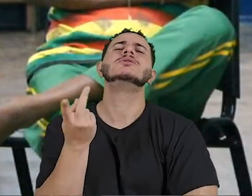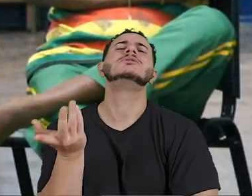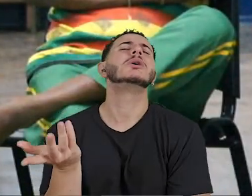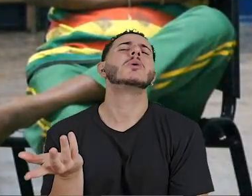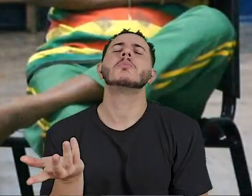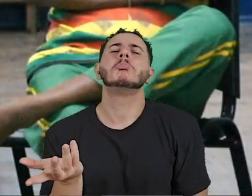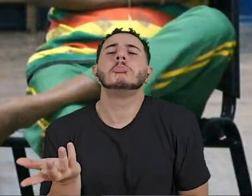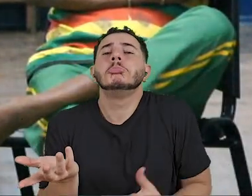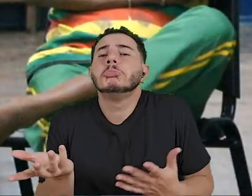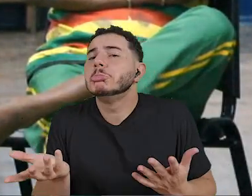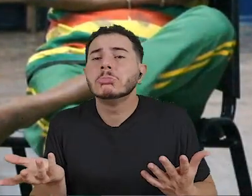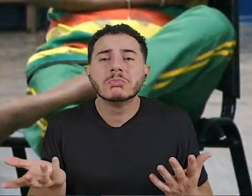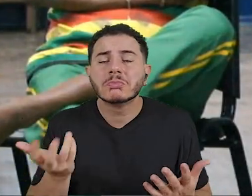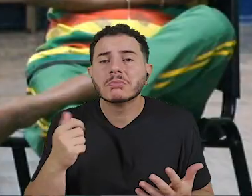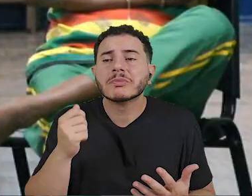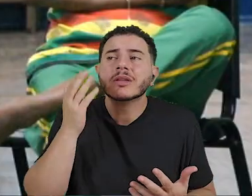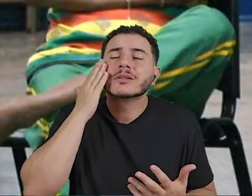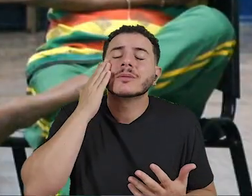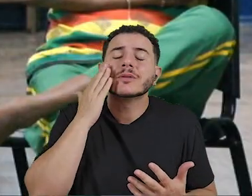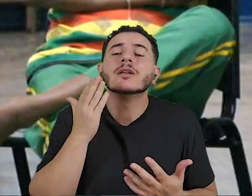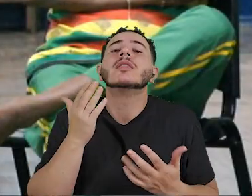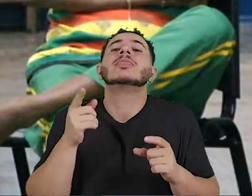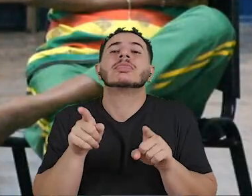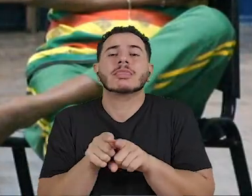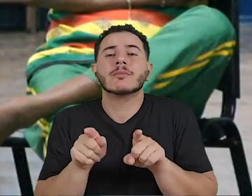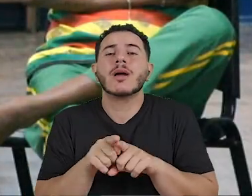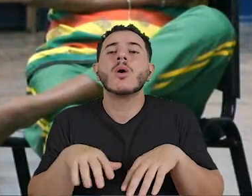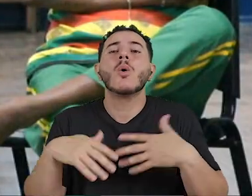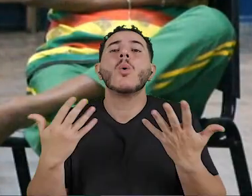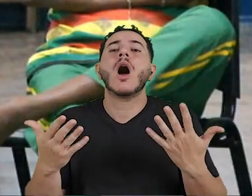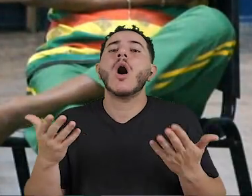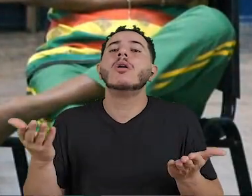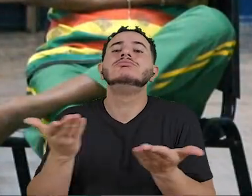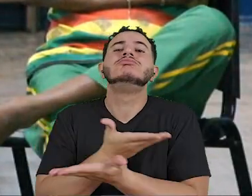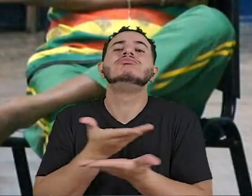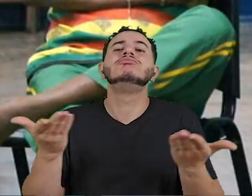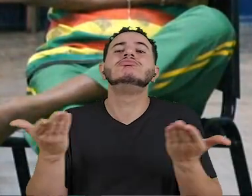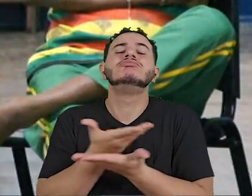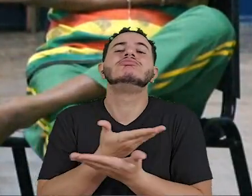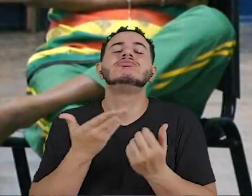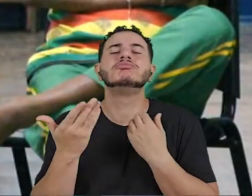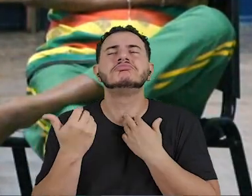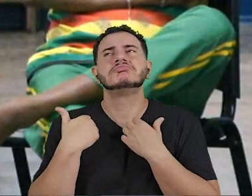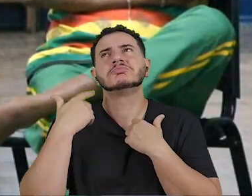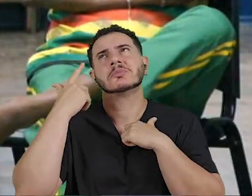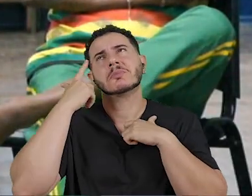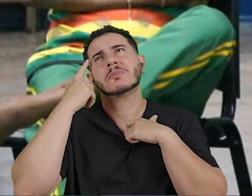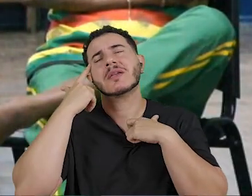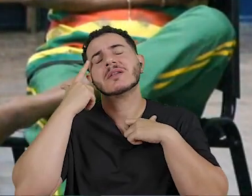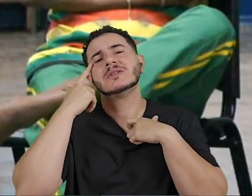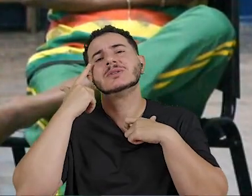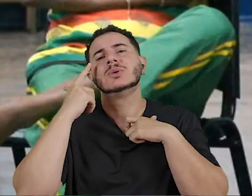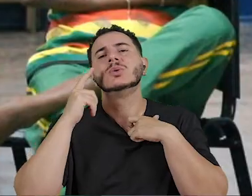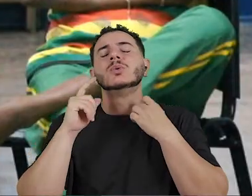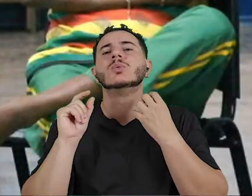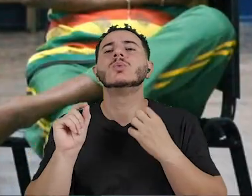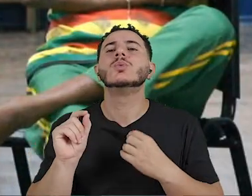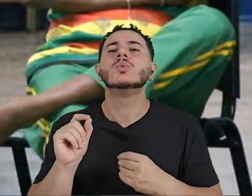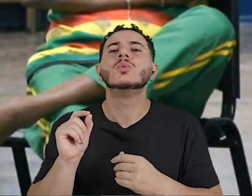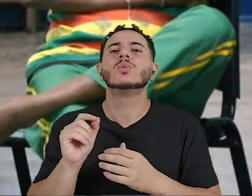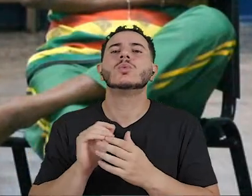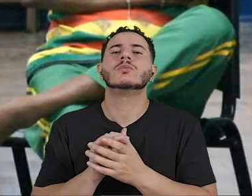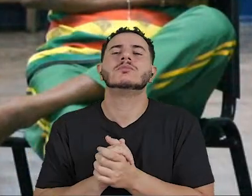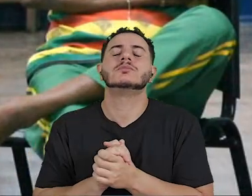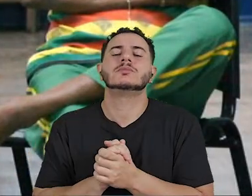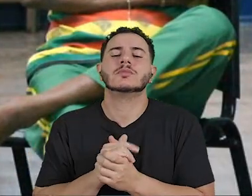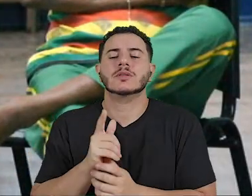e qual é essa relação que você faz, se eu posso estar enganado, o AB vindo